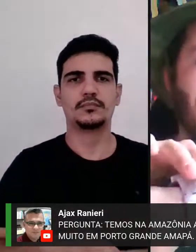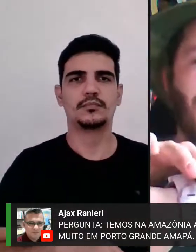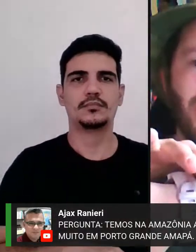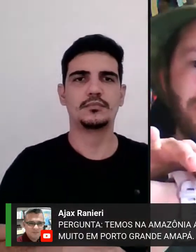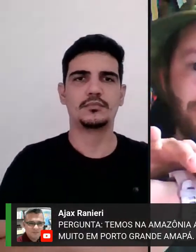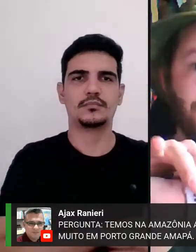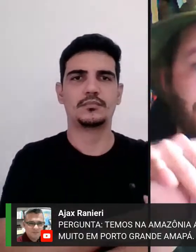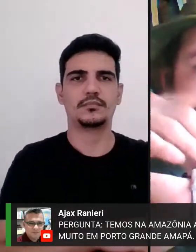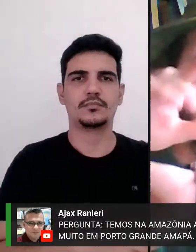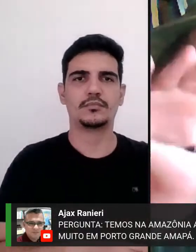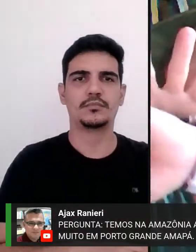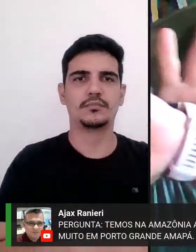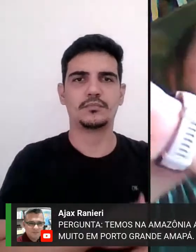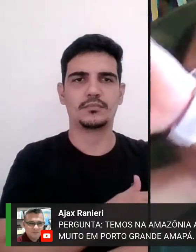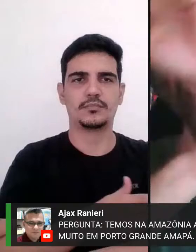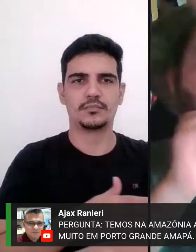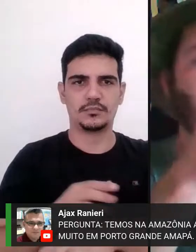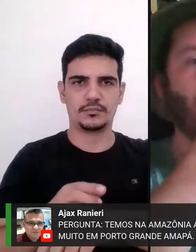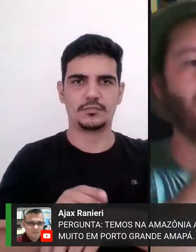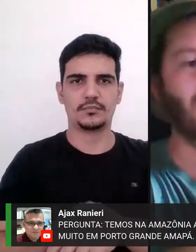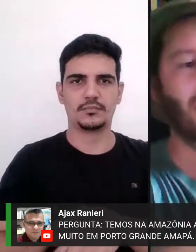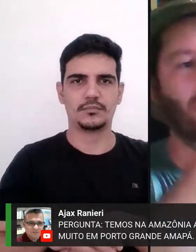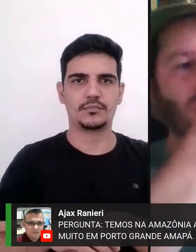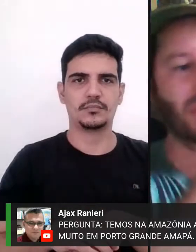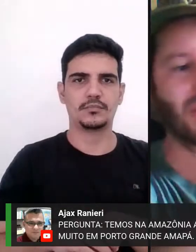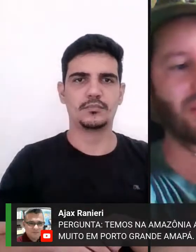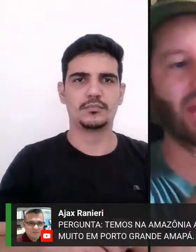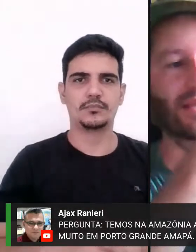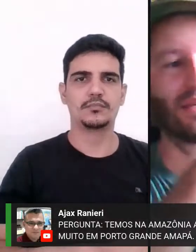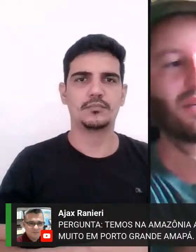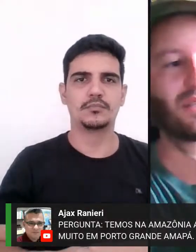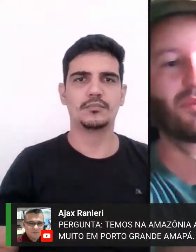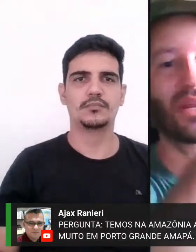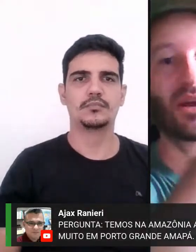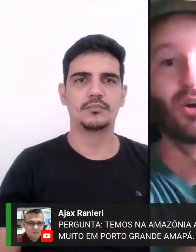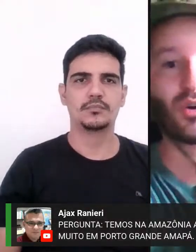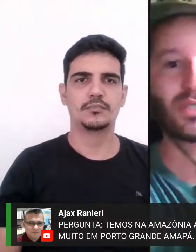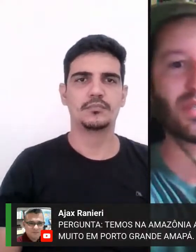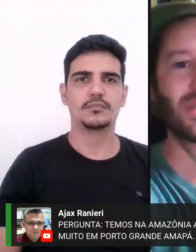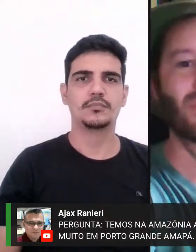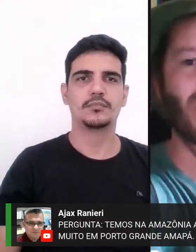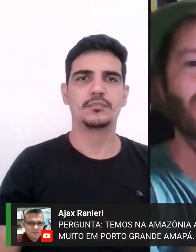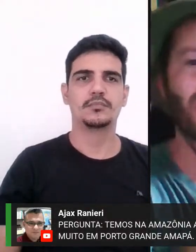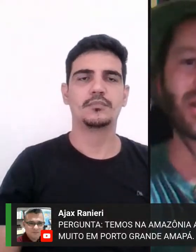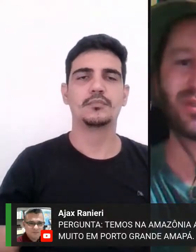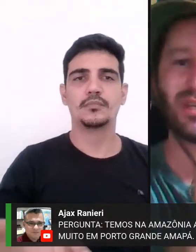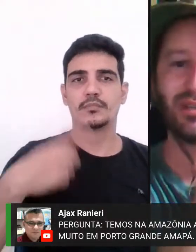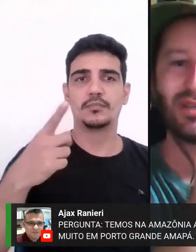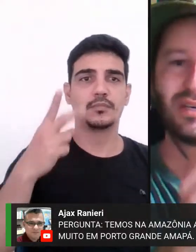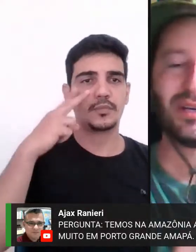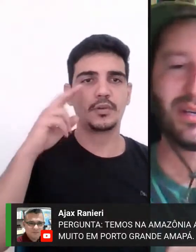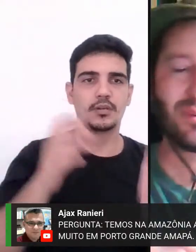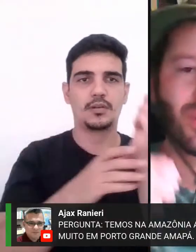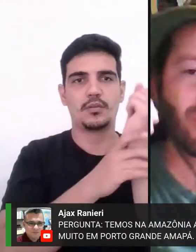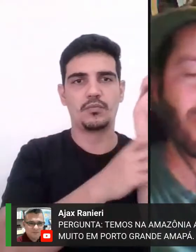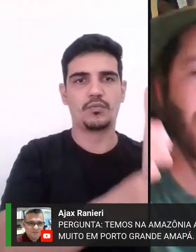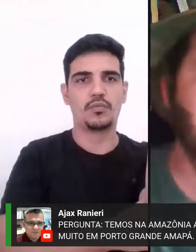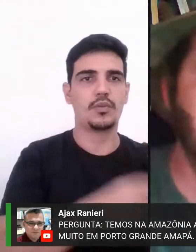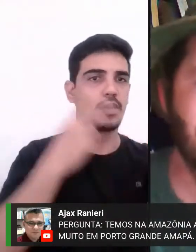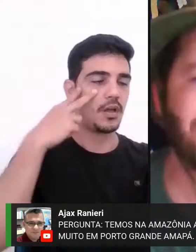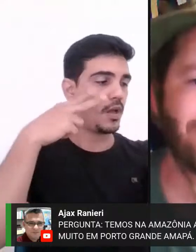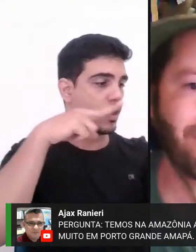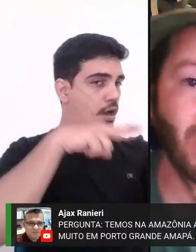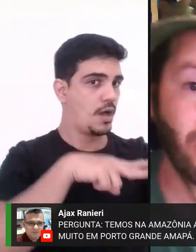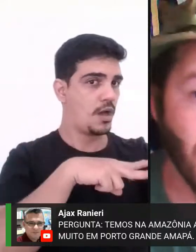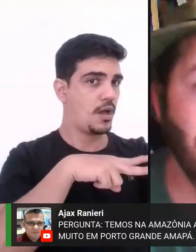camisa de manga longa. Num determinado momento, a blusa dele desce, tem uma necrose tecidual no braço dele.